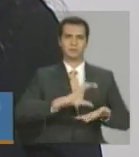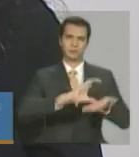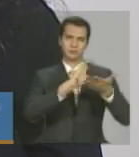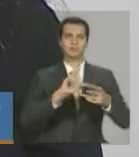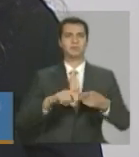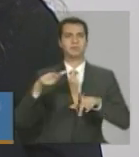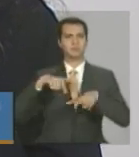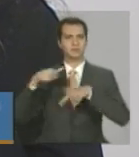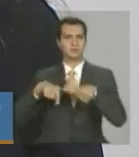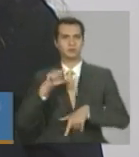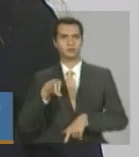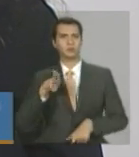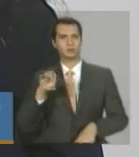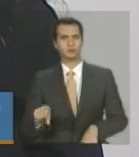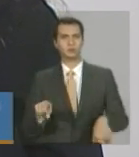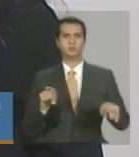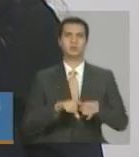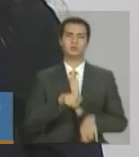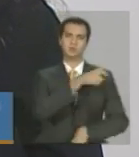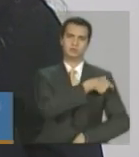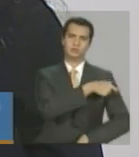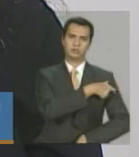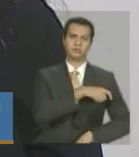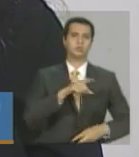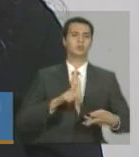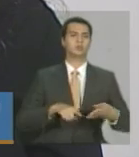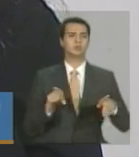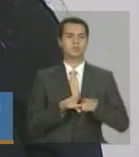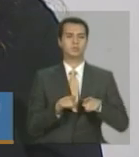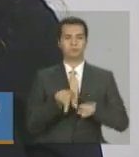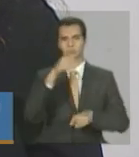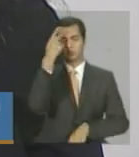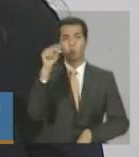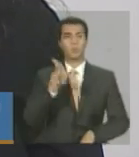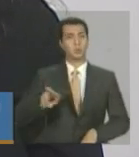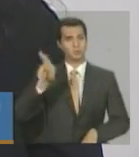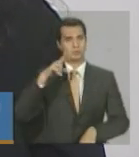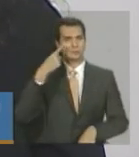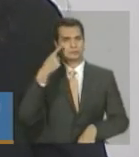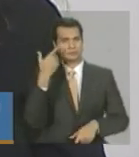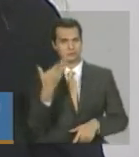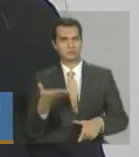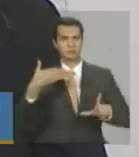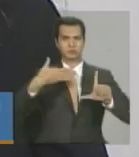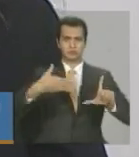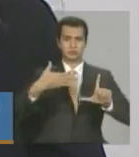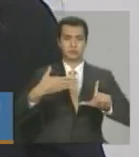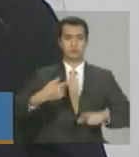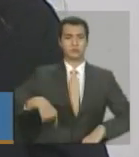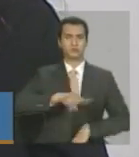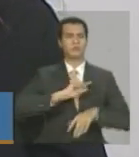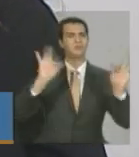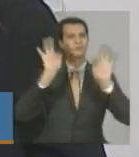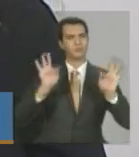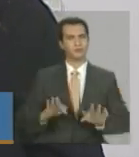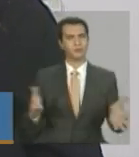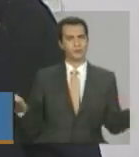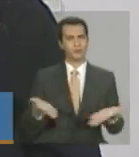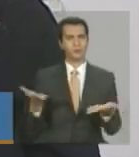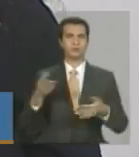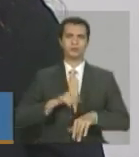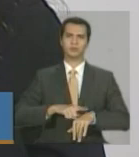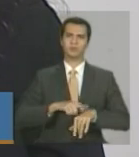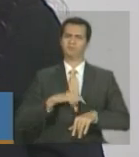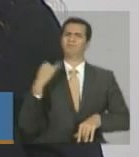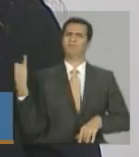SUAS, gestores, usuários que estão aqui nos assistindo. Estamos muito felizes de poder estar aqui nesse momento